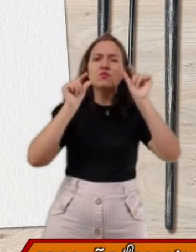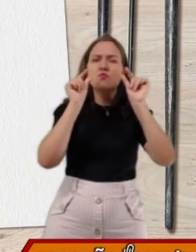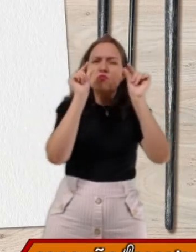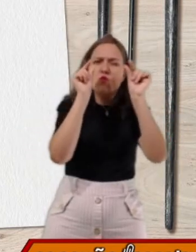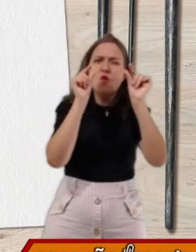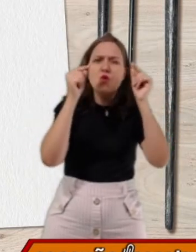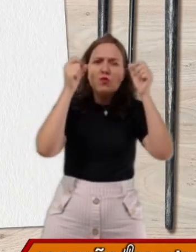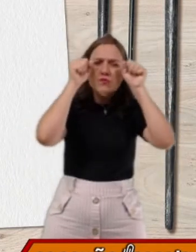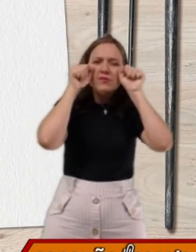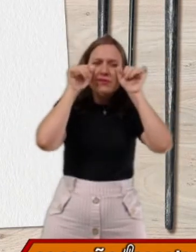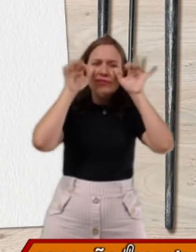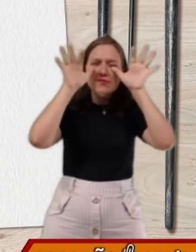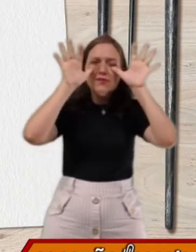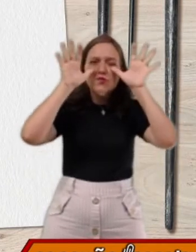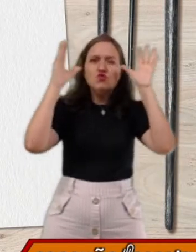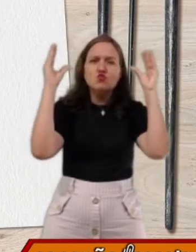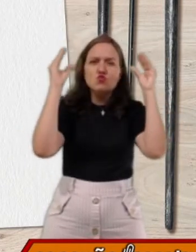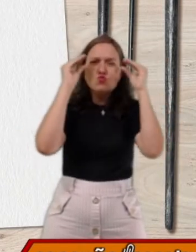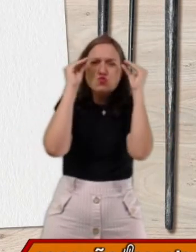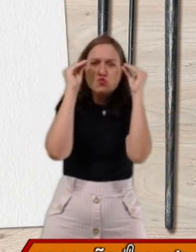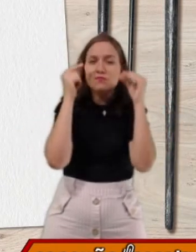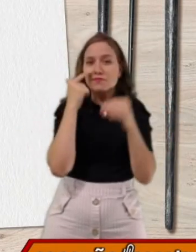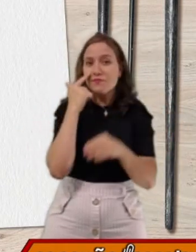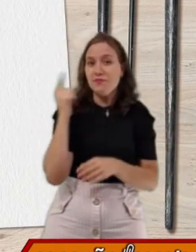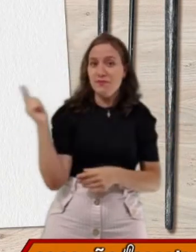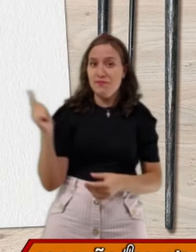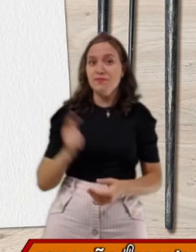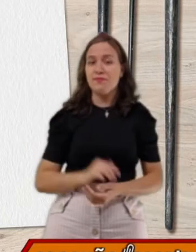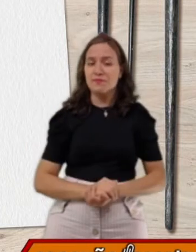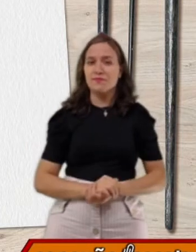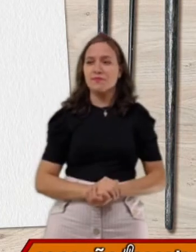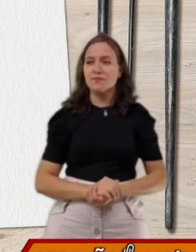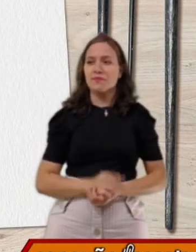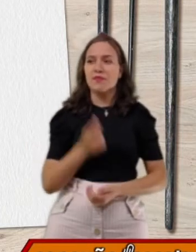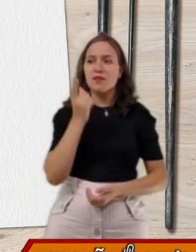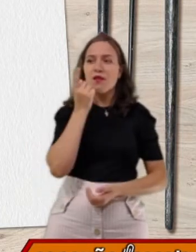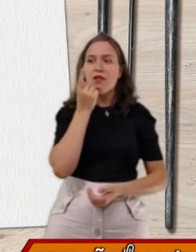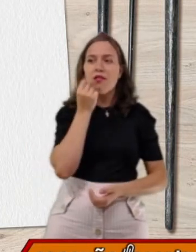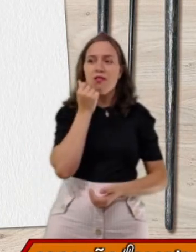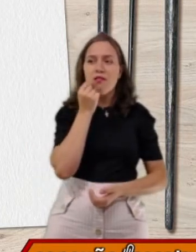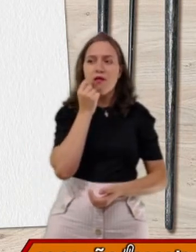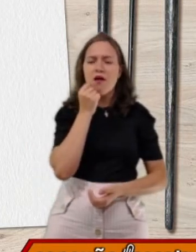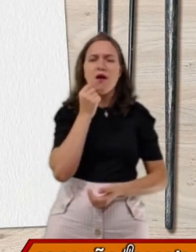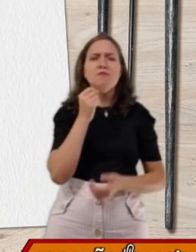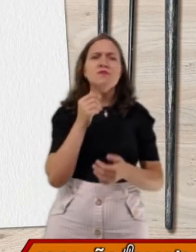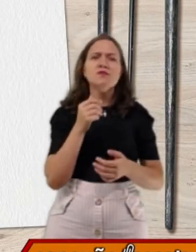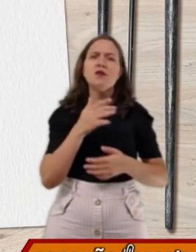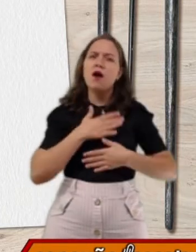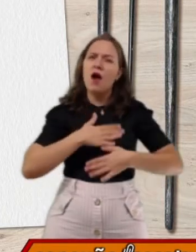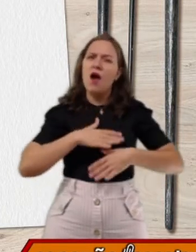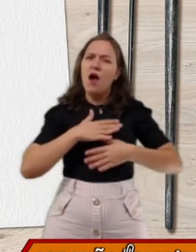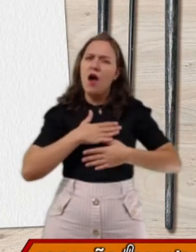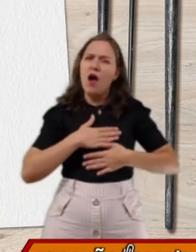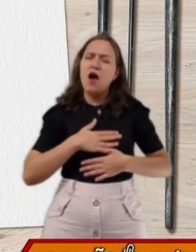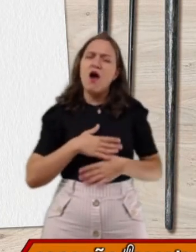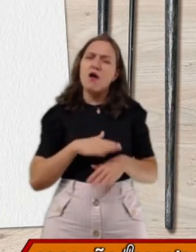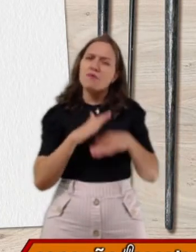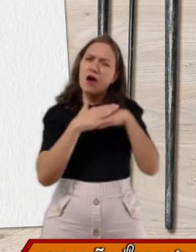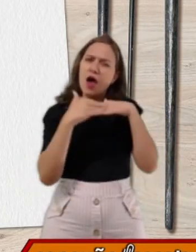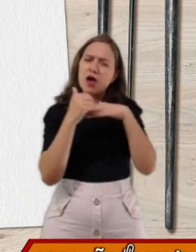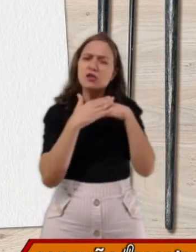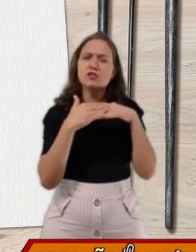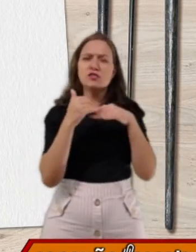na parte de cima do nosso olho se deitou lápis e com toda delicadeza que Deus te